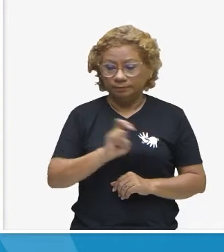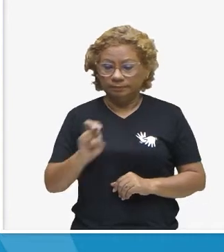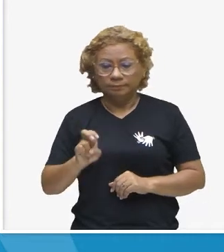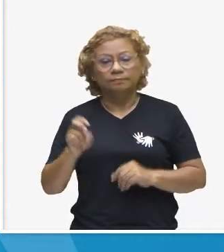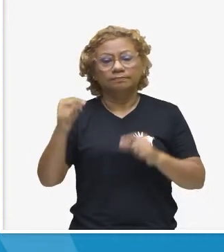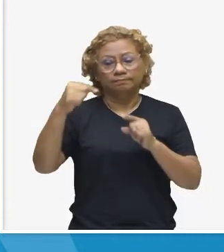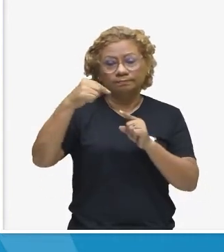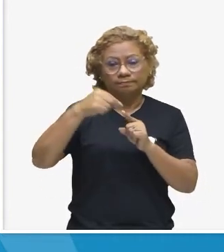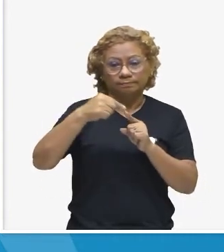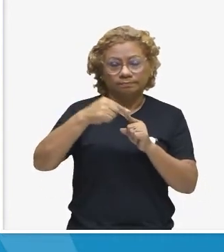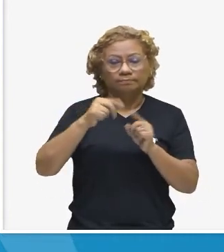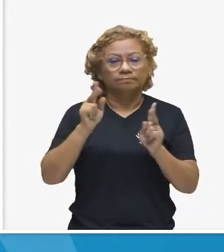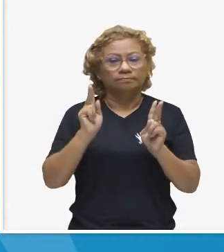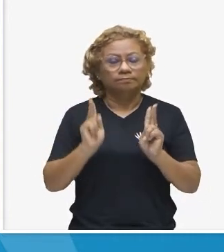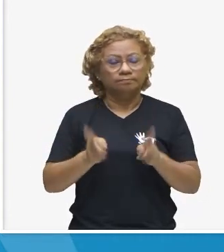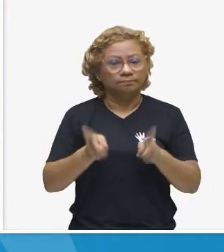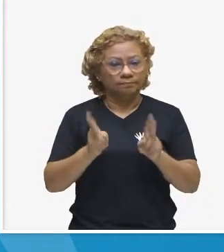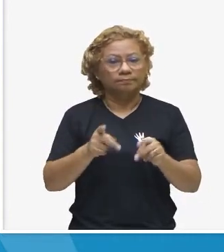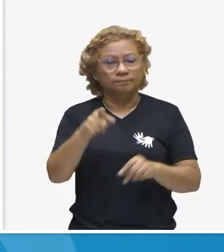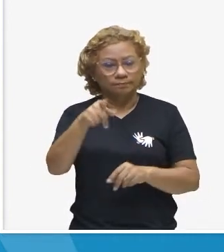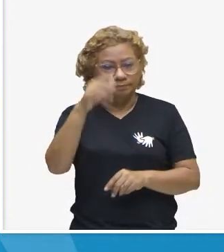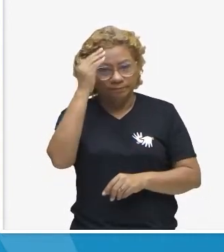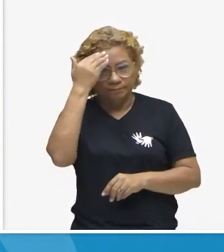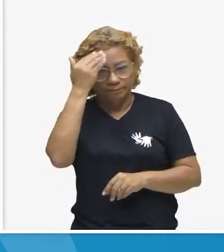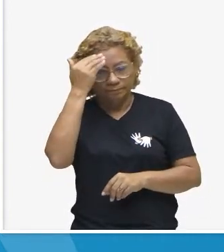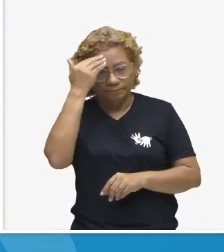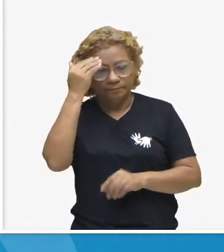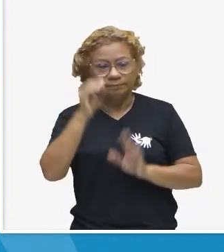Então, é importante que você entenda esse conceito.